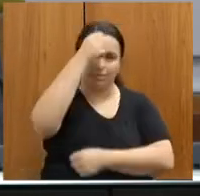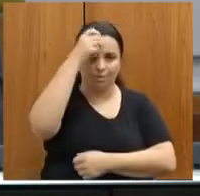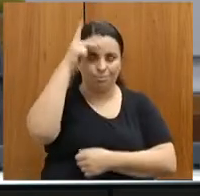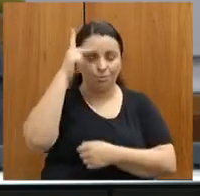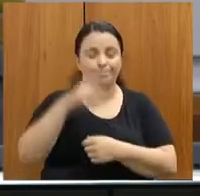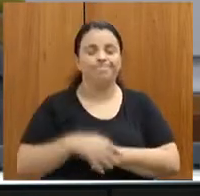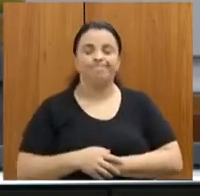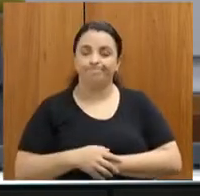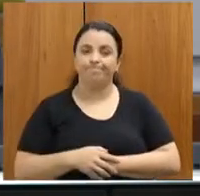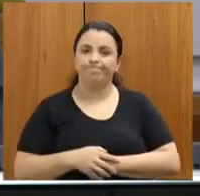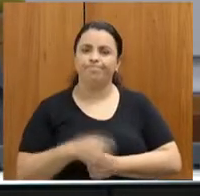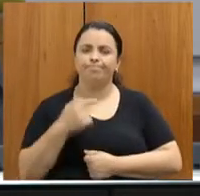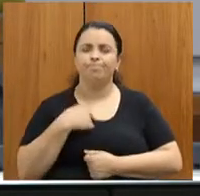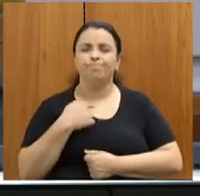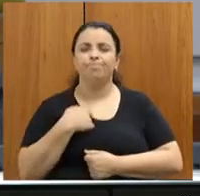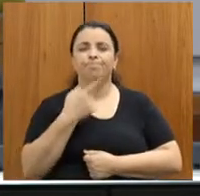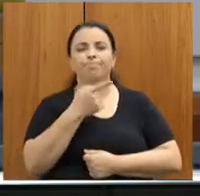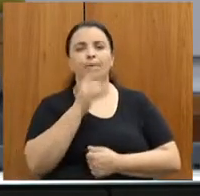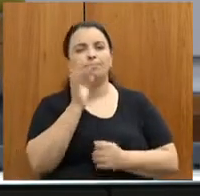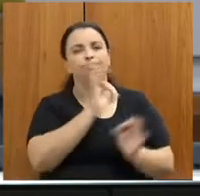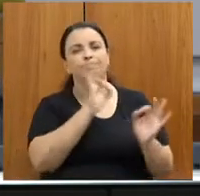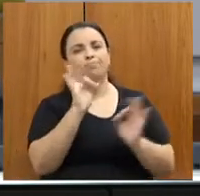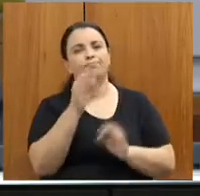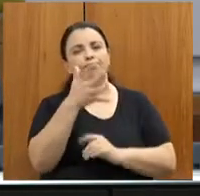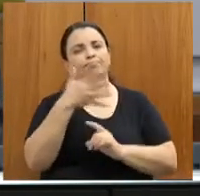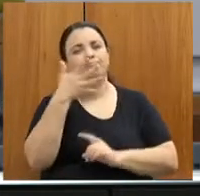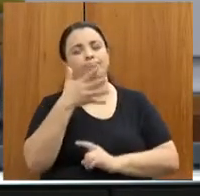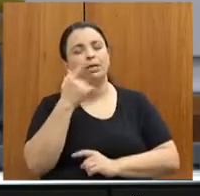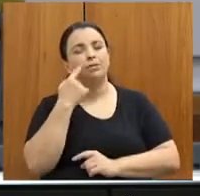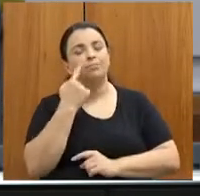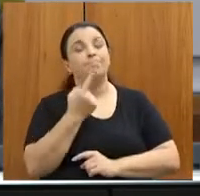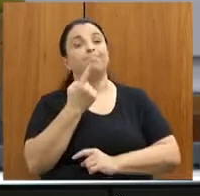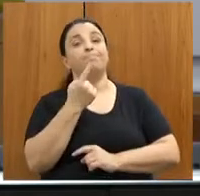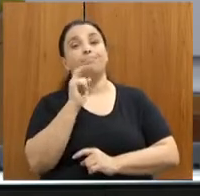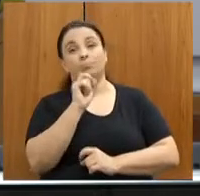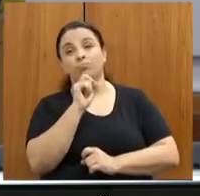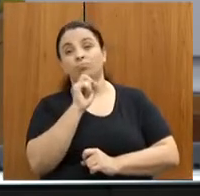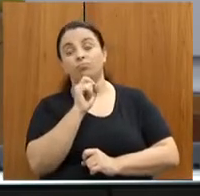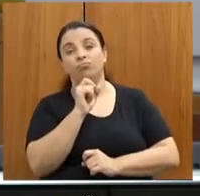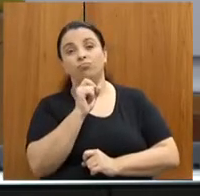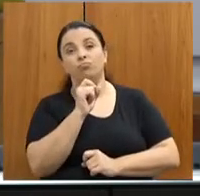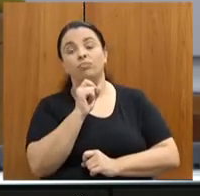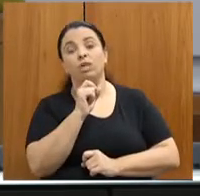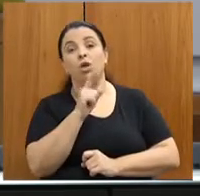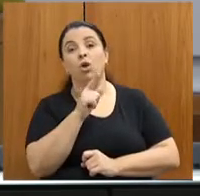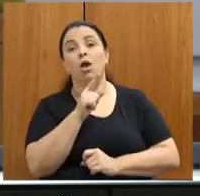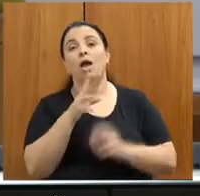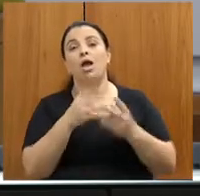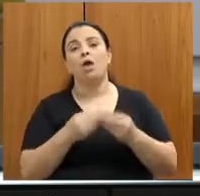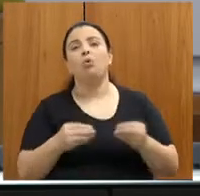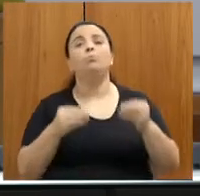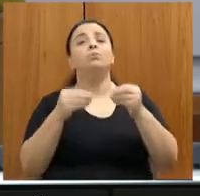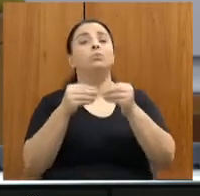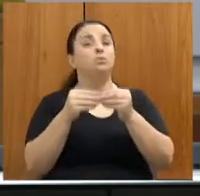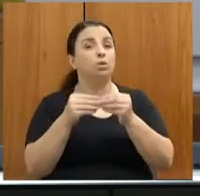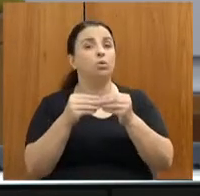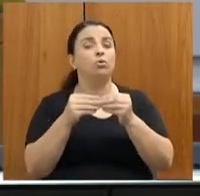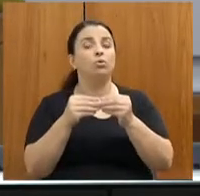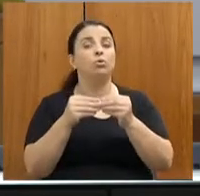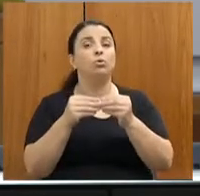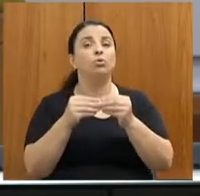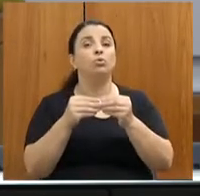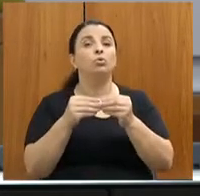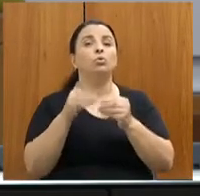e me chamou atenção caríssimos secretário Com referência a recomposição dos depósitos judiciais nós